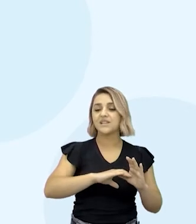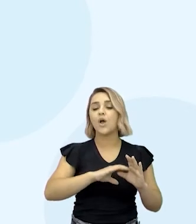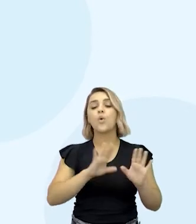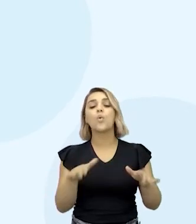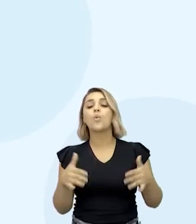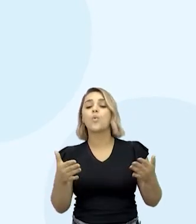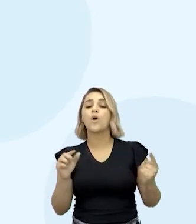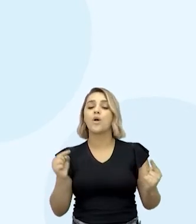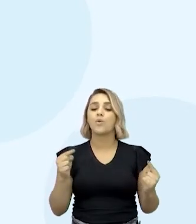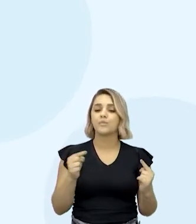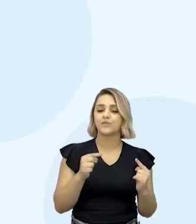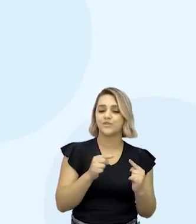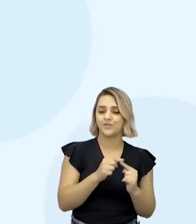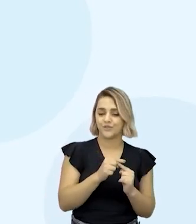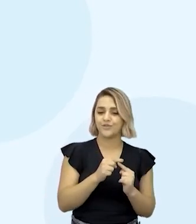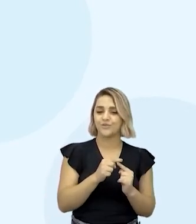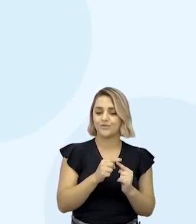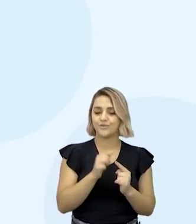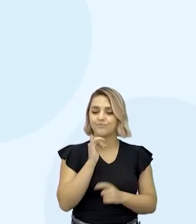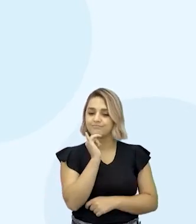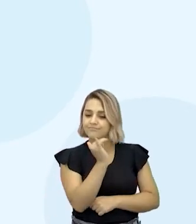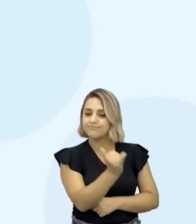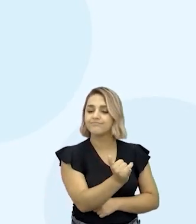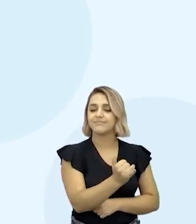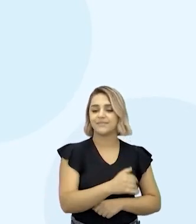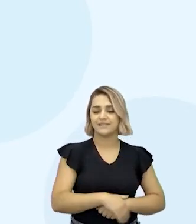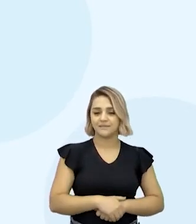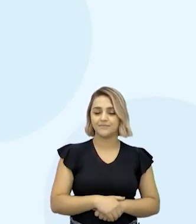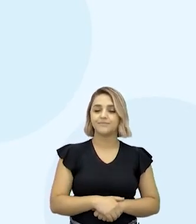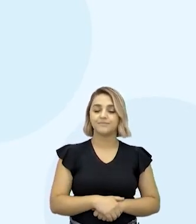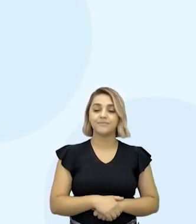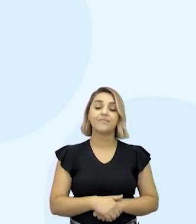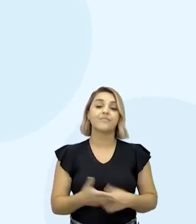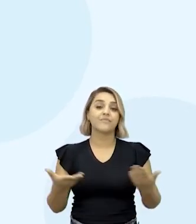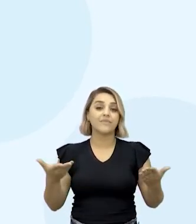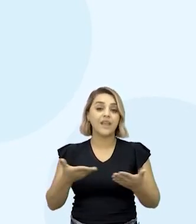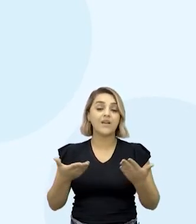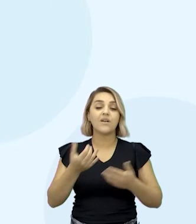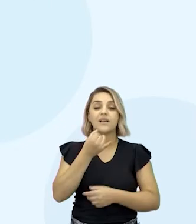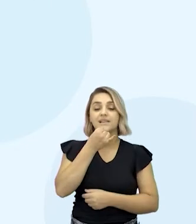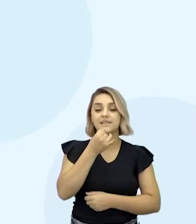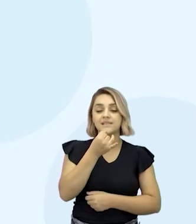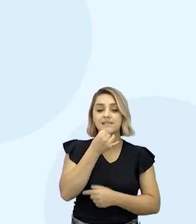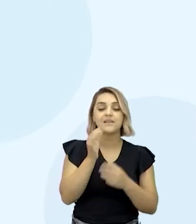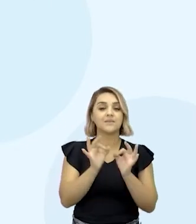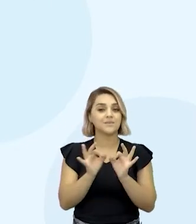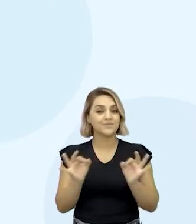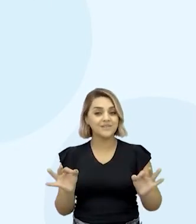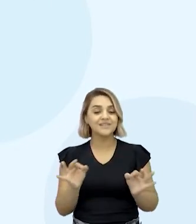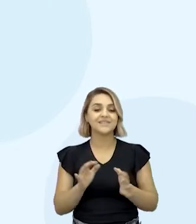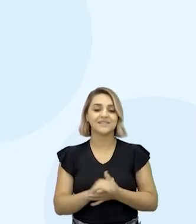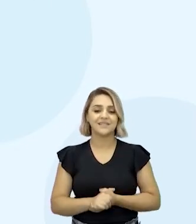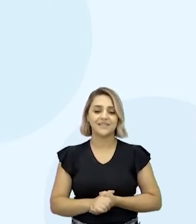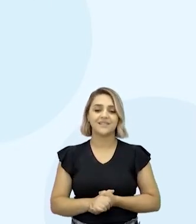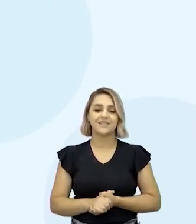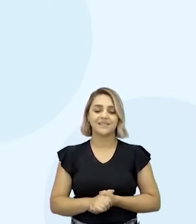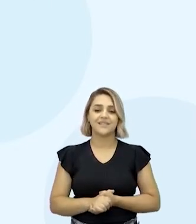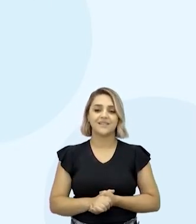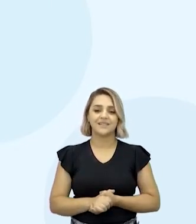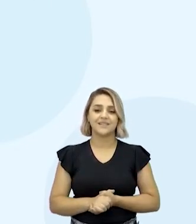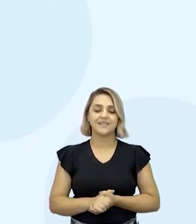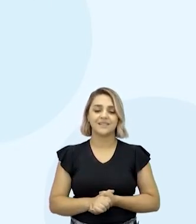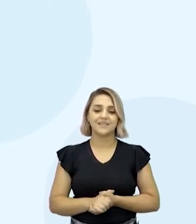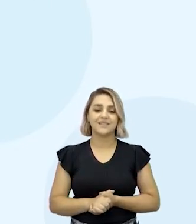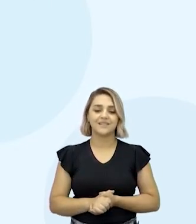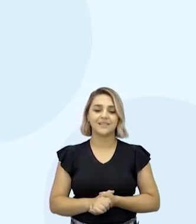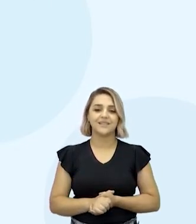tem ao comunicar a mensagem. Aí temos um exemplo aqui bem simplesinho, mas vamos ler. Que acabamos de fazer também, né? Uhum. Uhum.